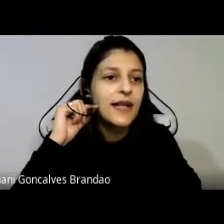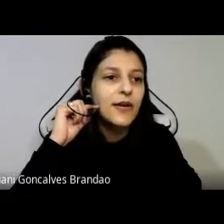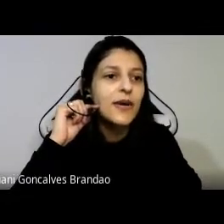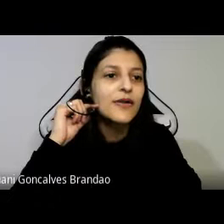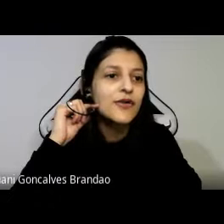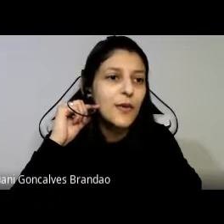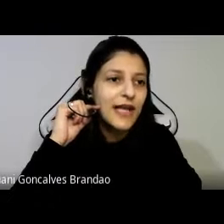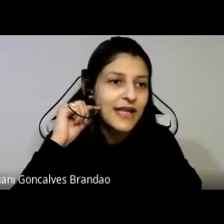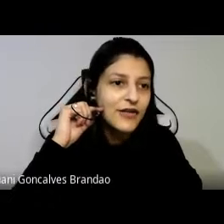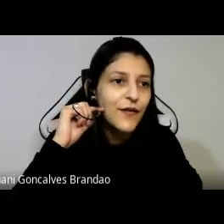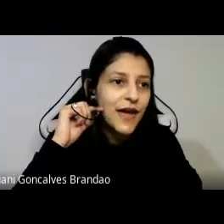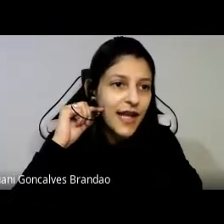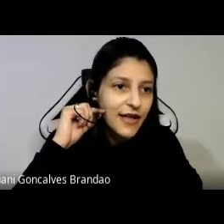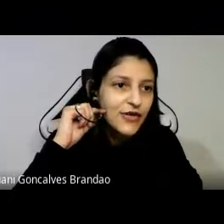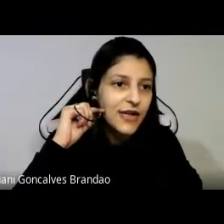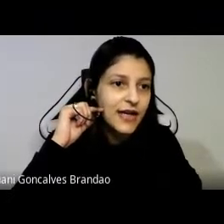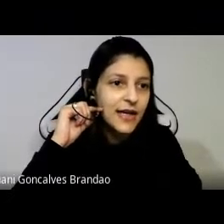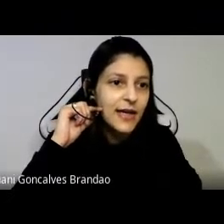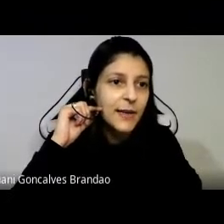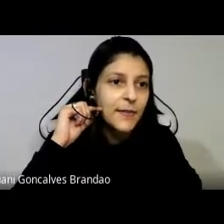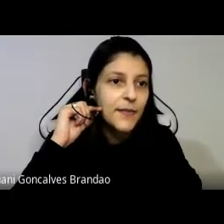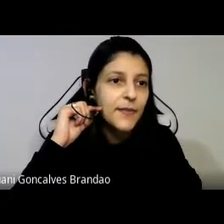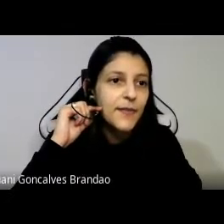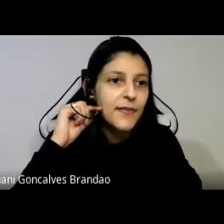numa língua de modalidade diferente, né?